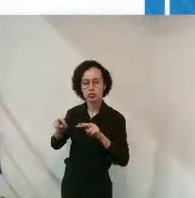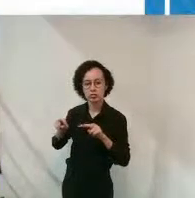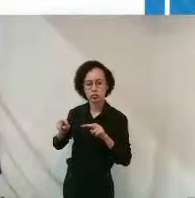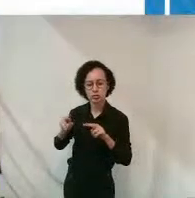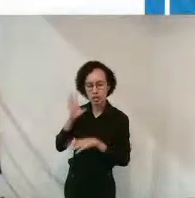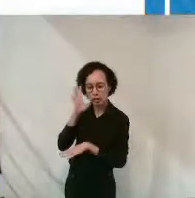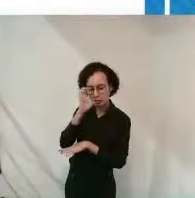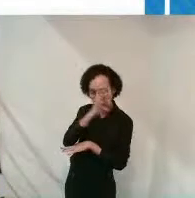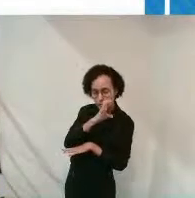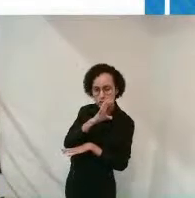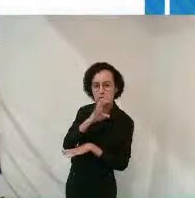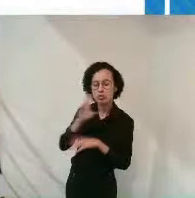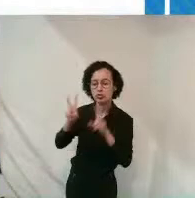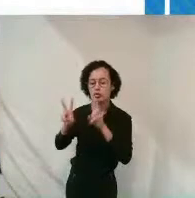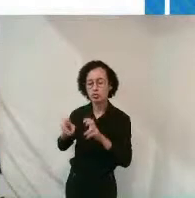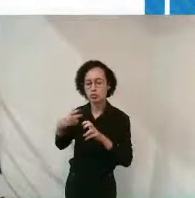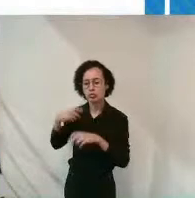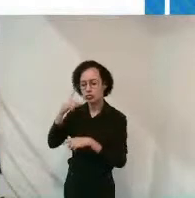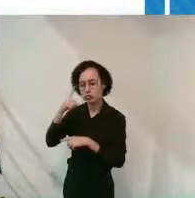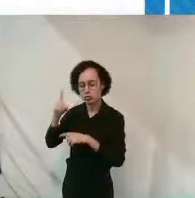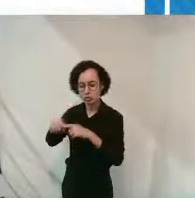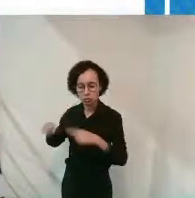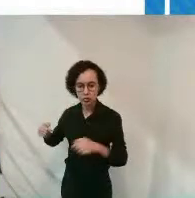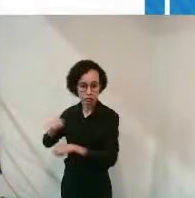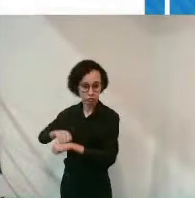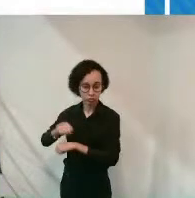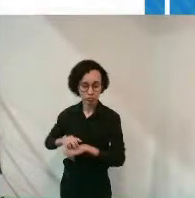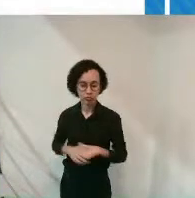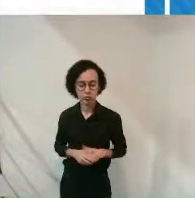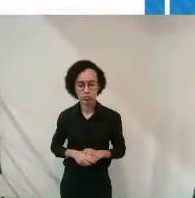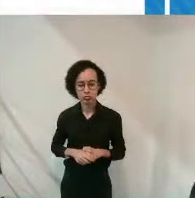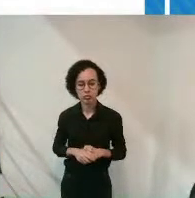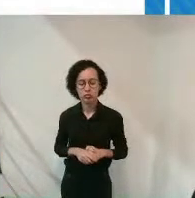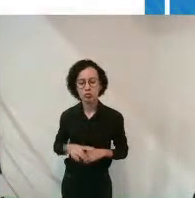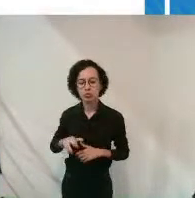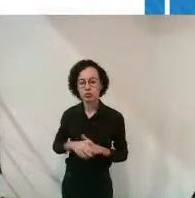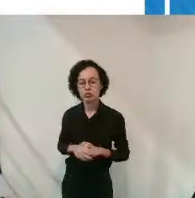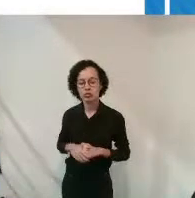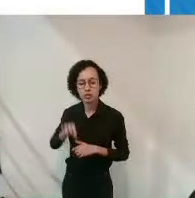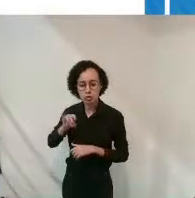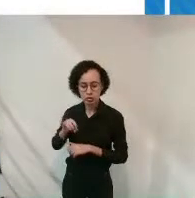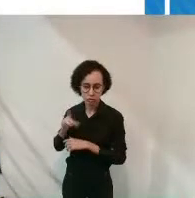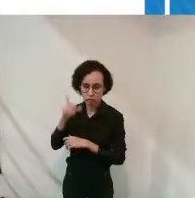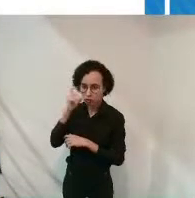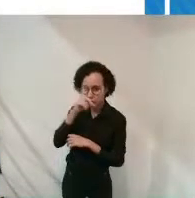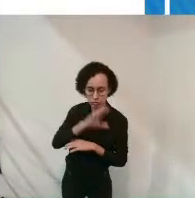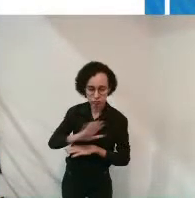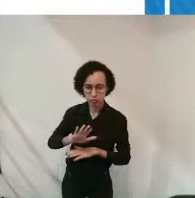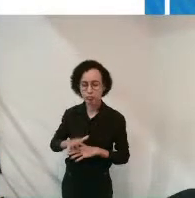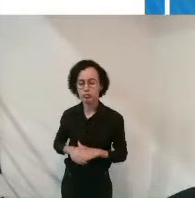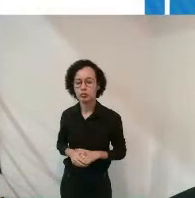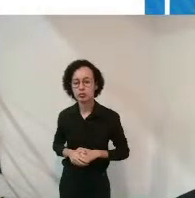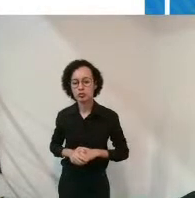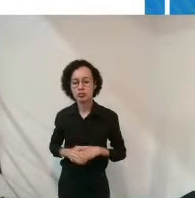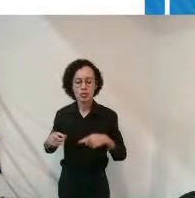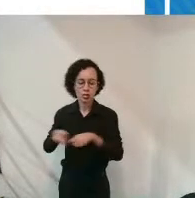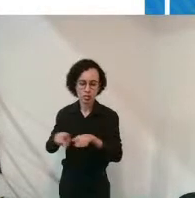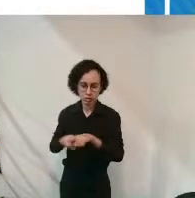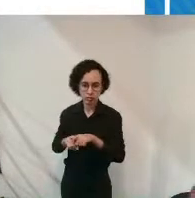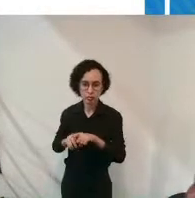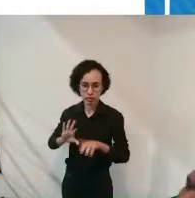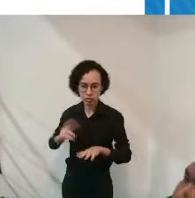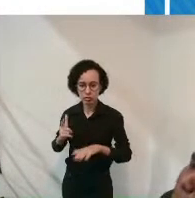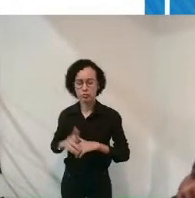complexidade da questão dos resíduos. A complexidade não no aspecto de dificuldade, né? Também no aspecto